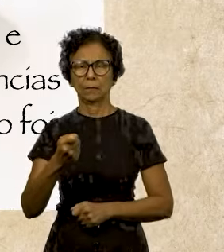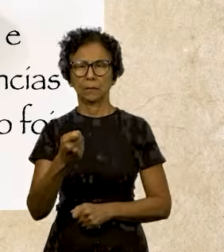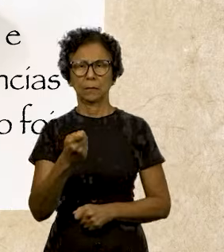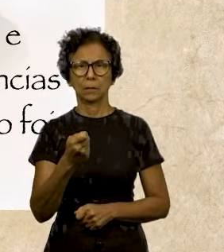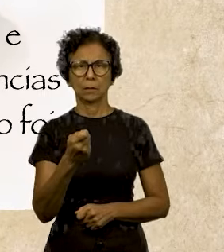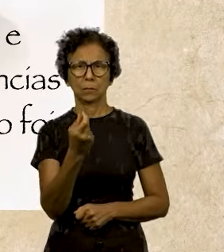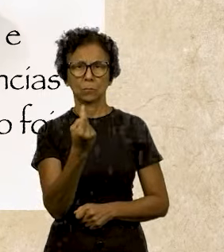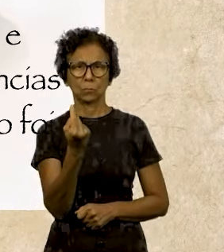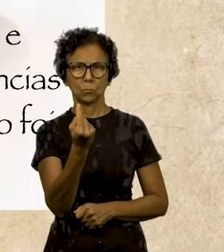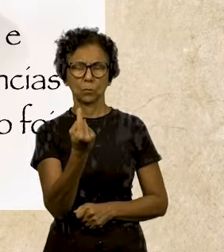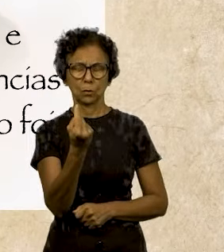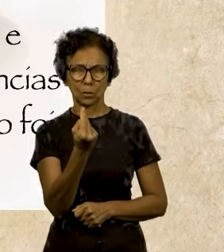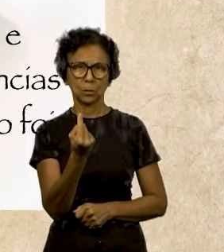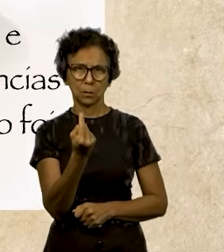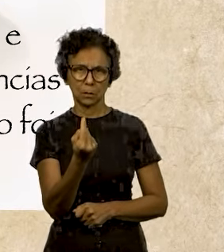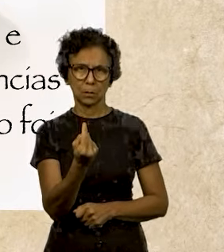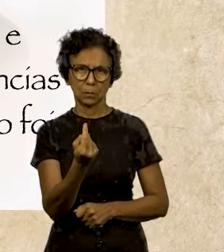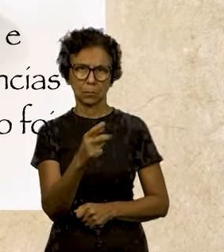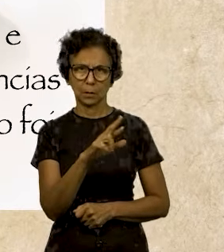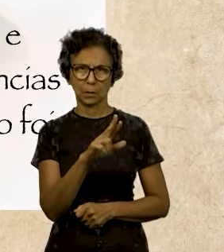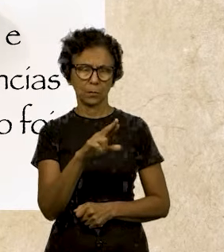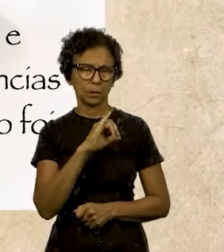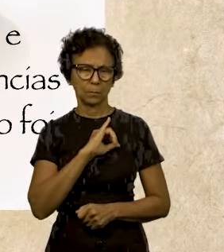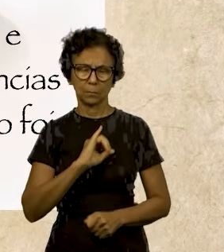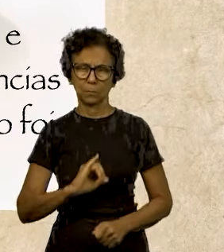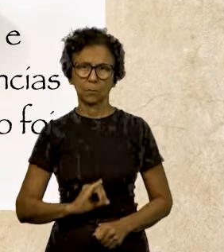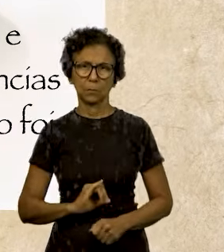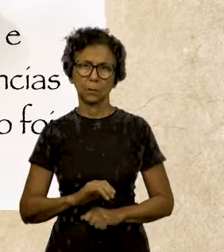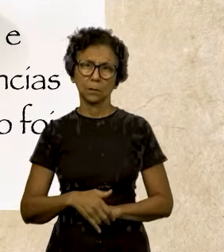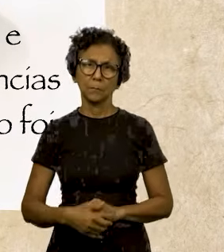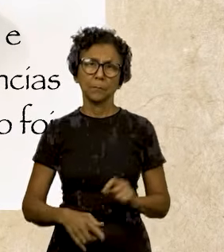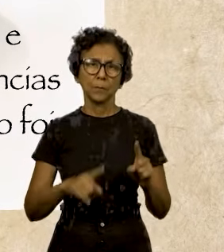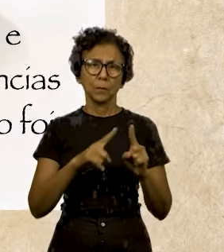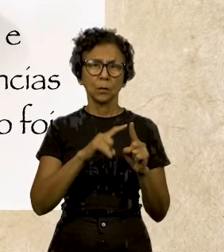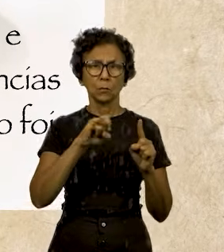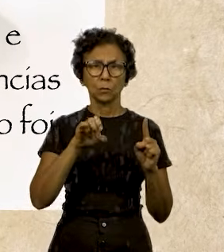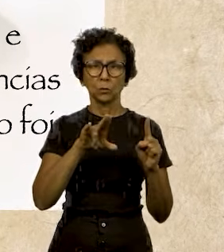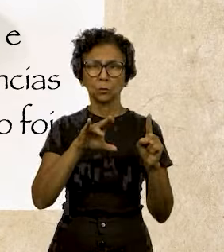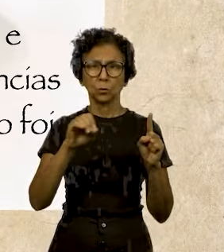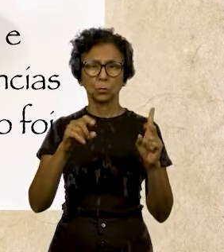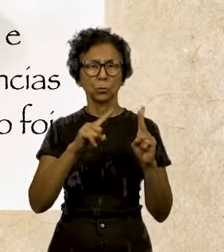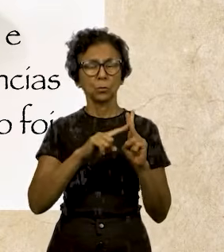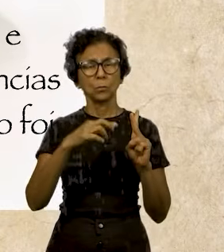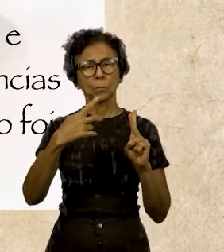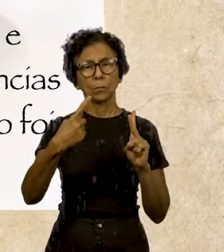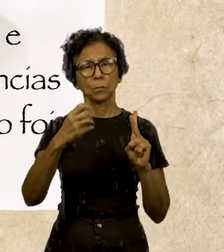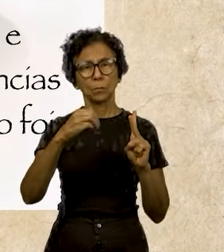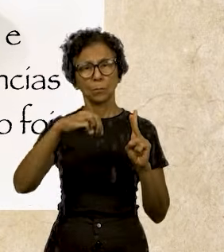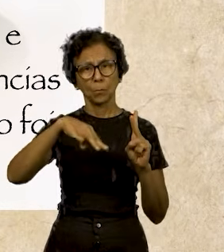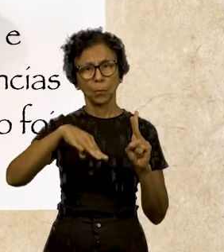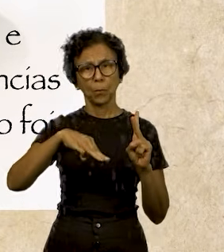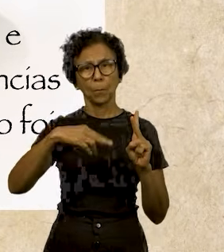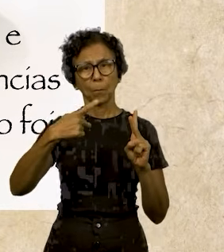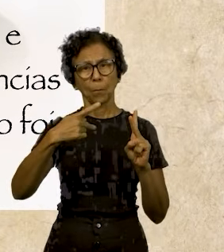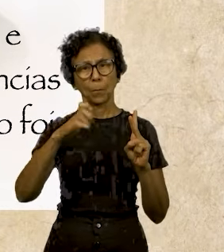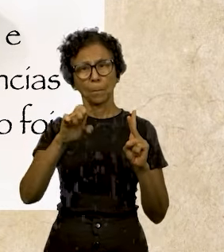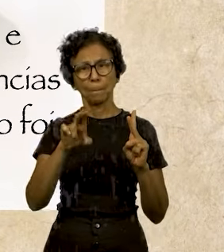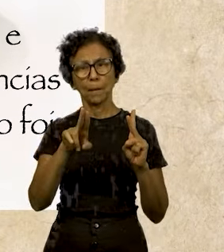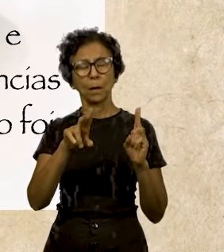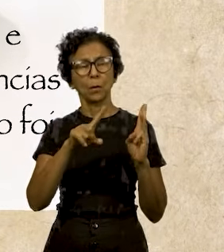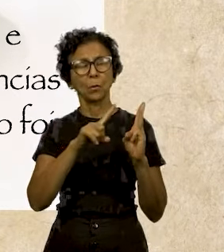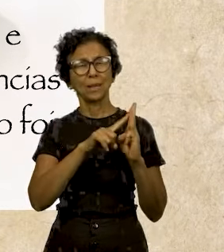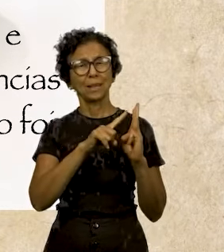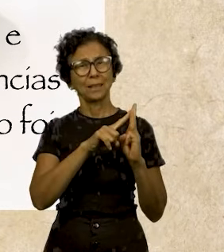chamado de imperador. Então foi Júlio César, Pompeu e Crasso. O Júlio César e Pompeu eram